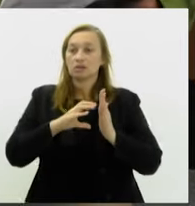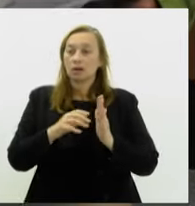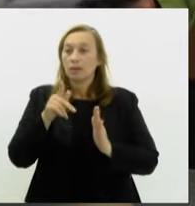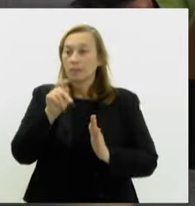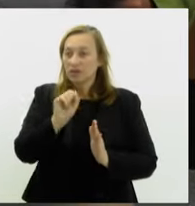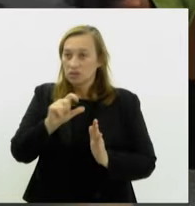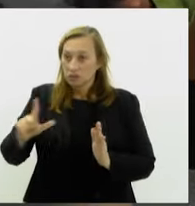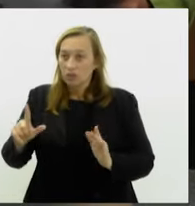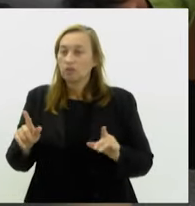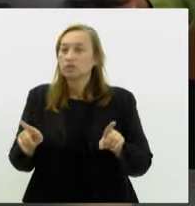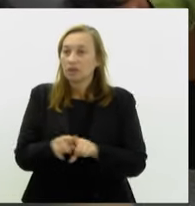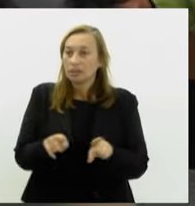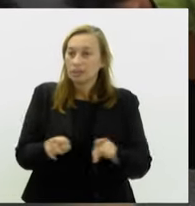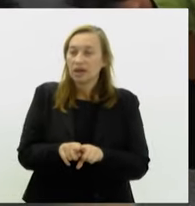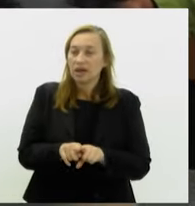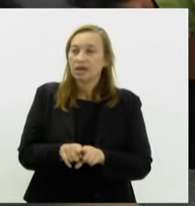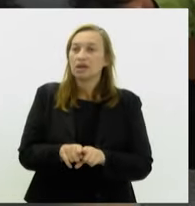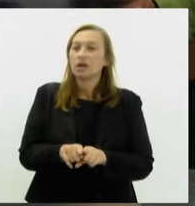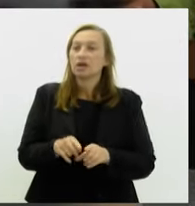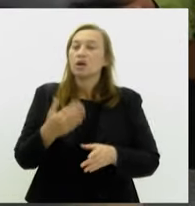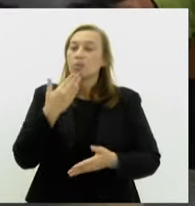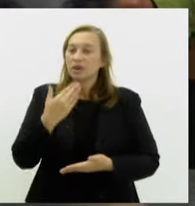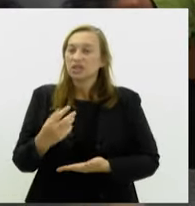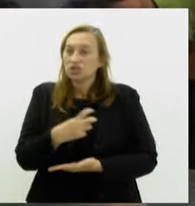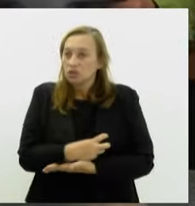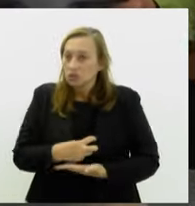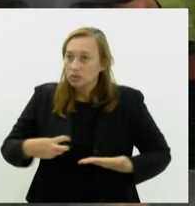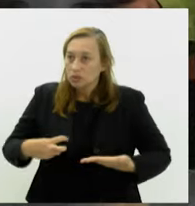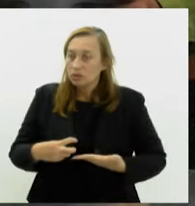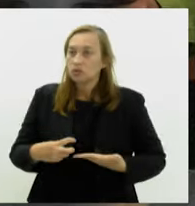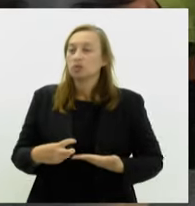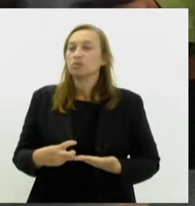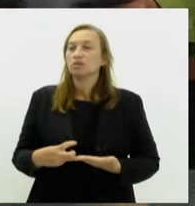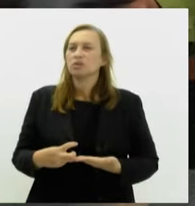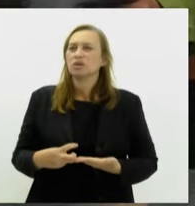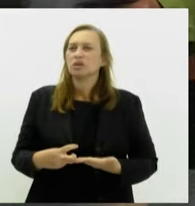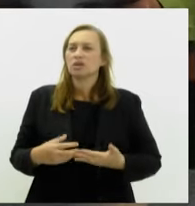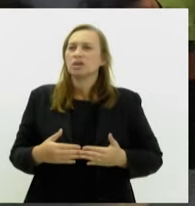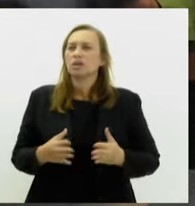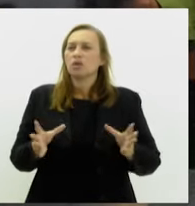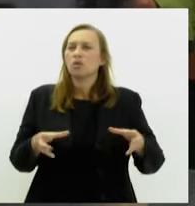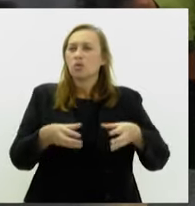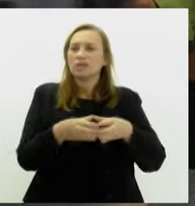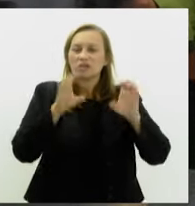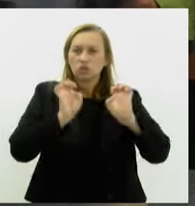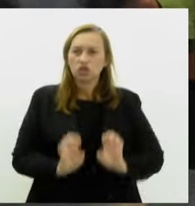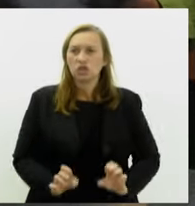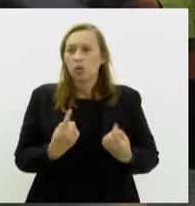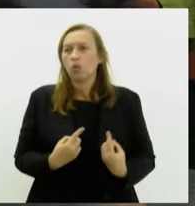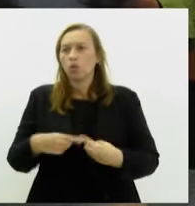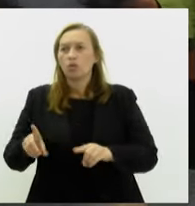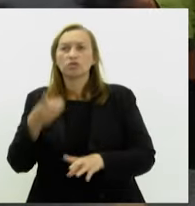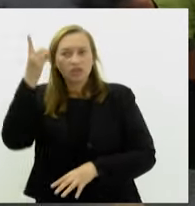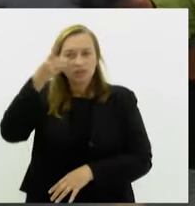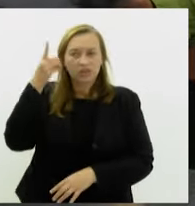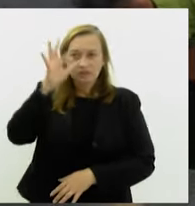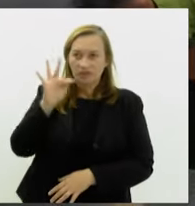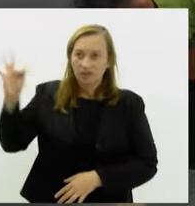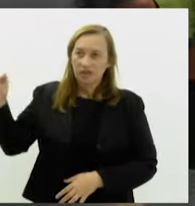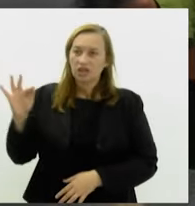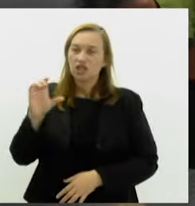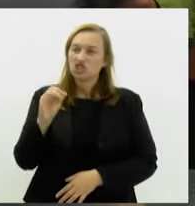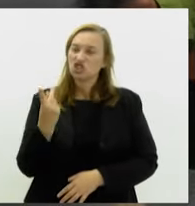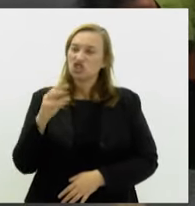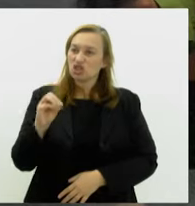entrou também com um pedido de abertura de comissão de ética contra o deputado federal